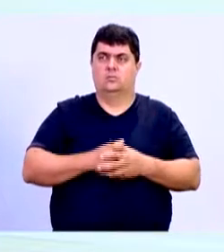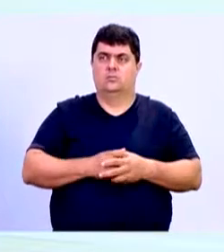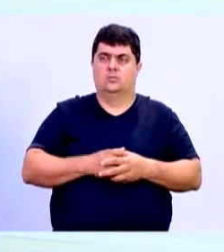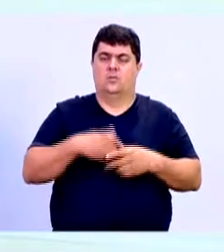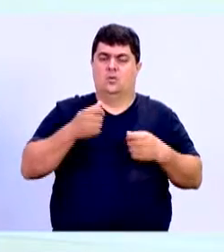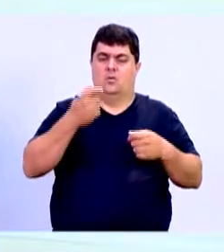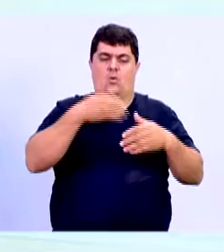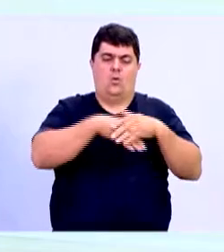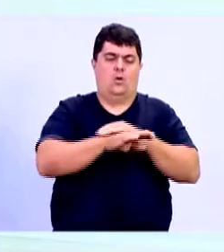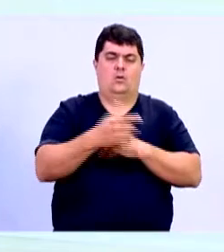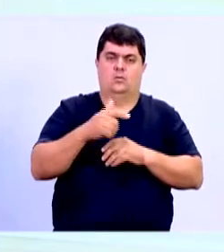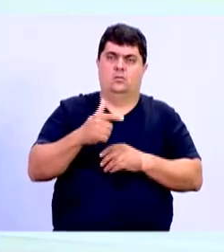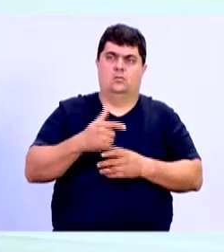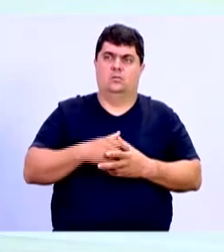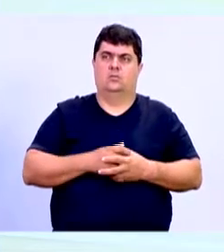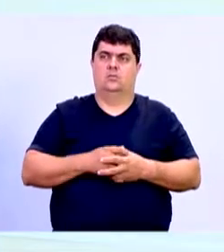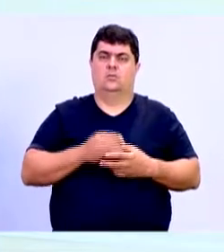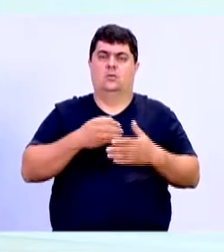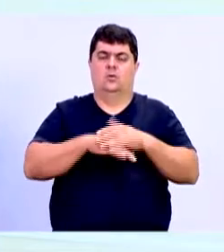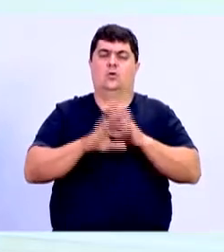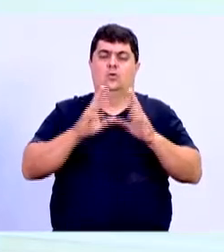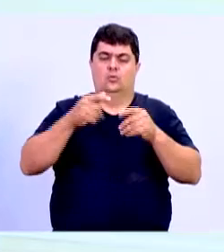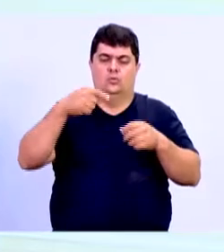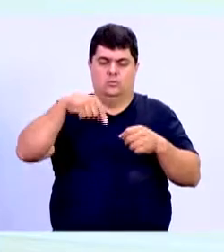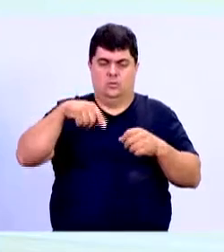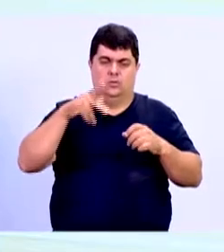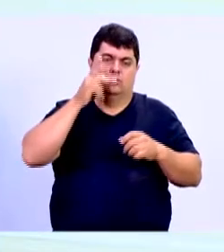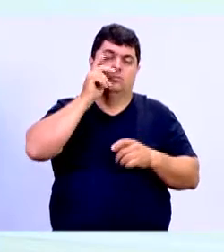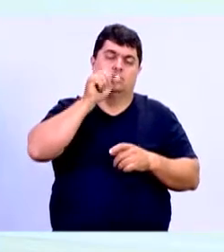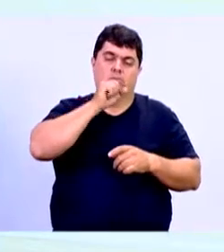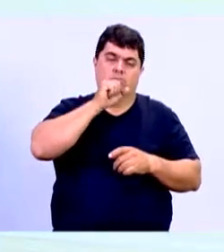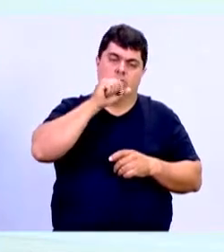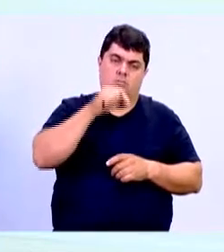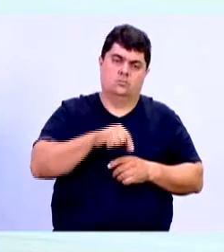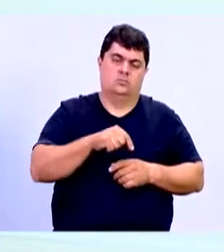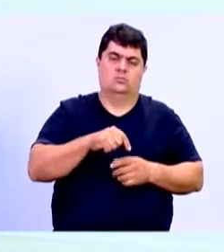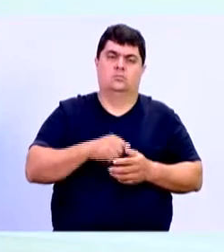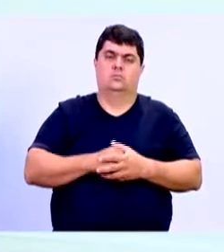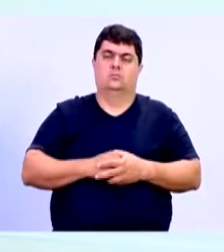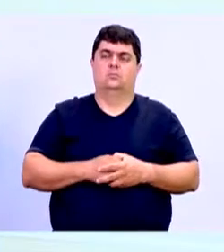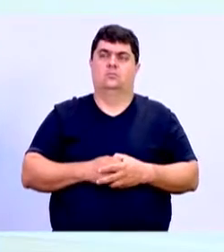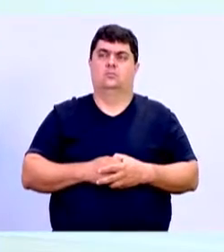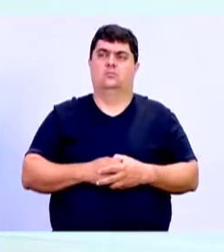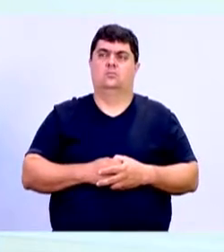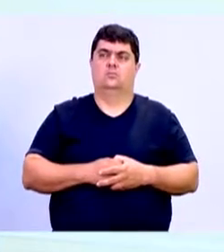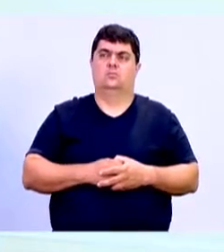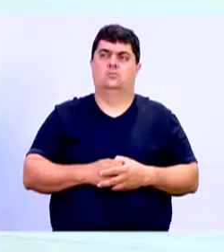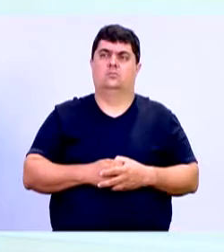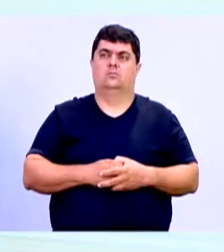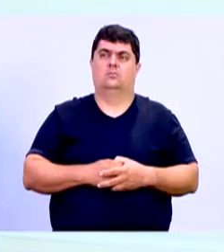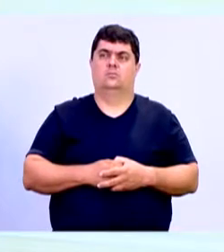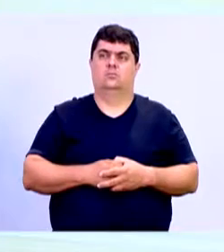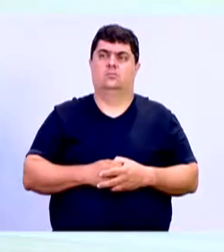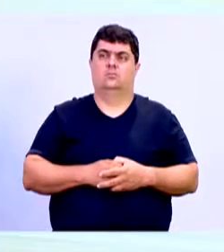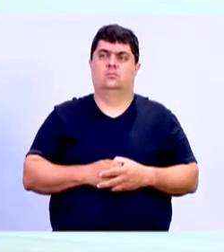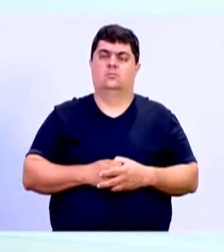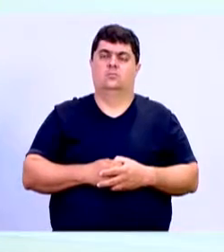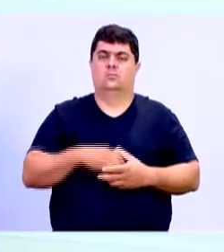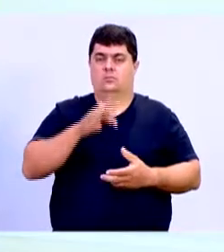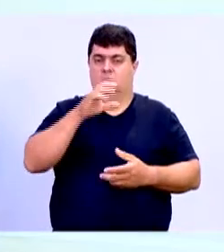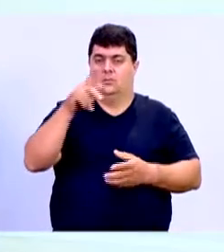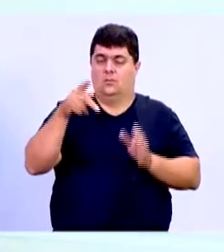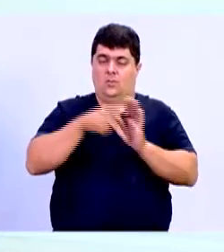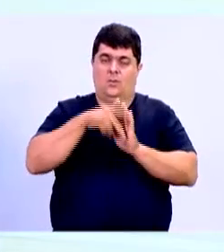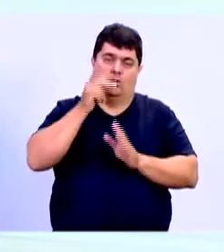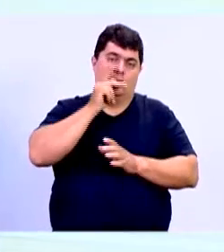para armazenamento. A parte de armazenamento fica toda nos servidores que estão na sede, tá? No tribunal, na